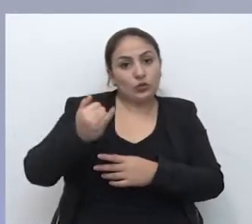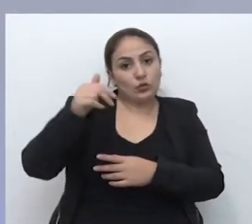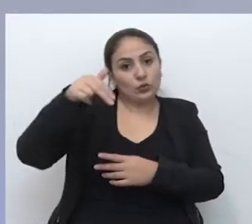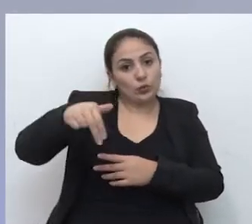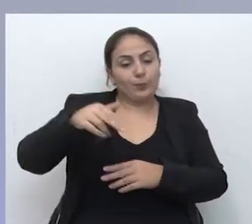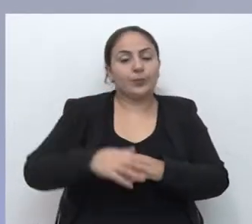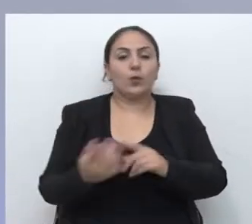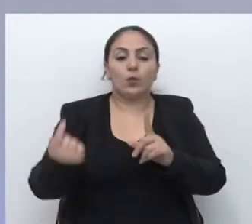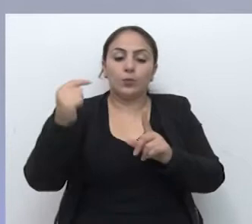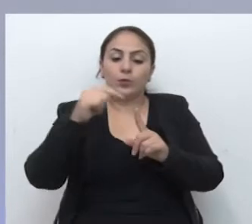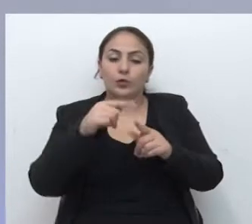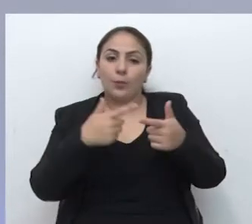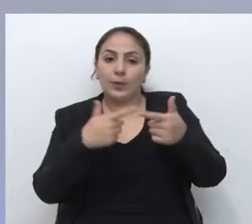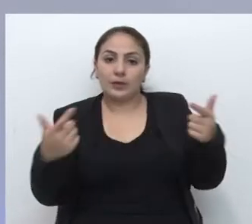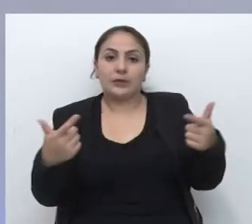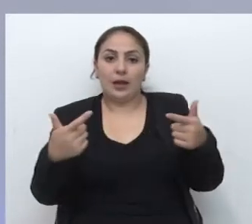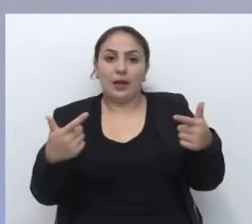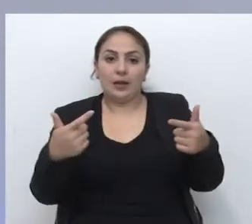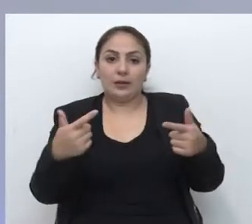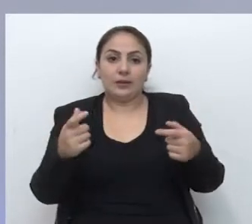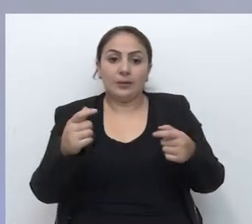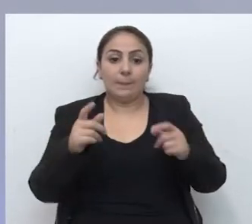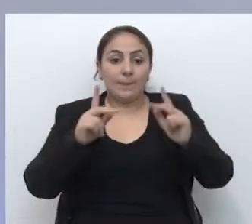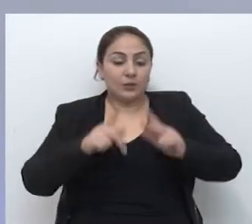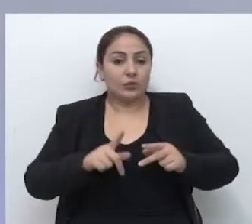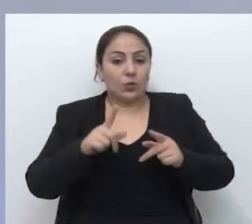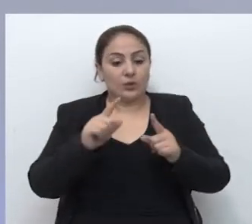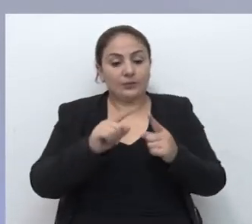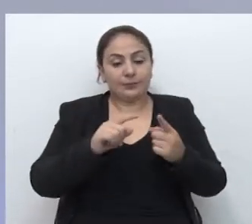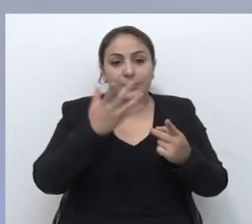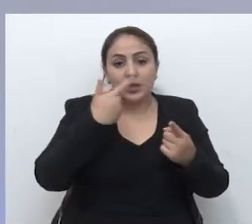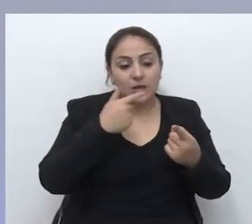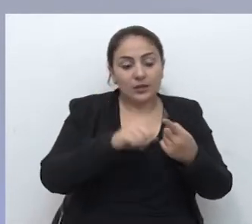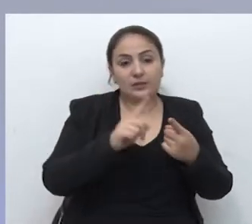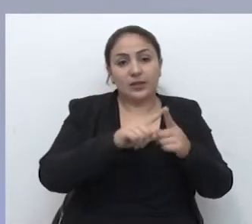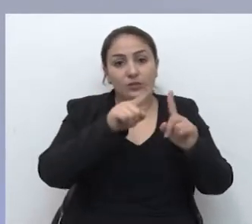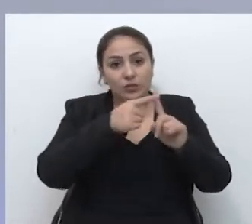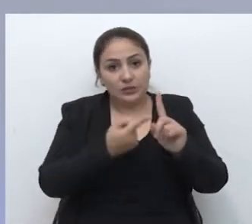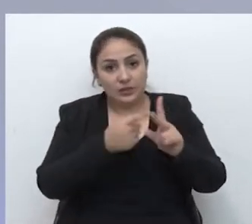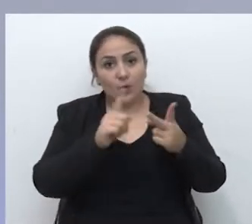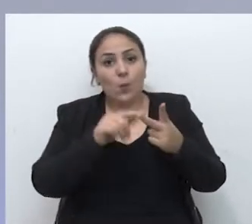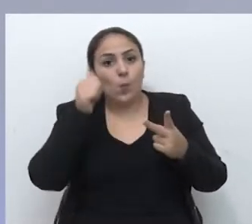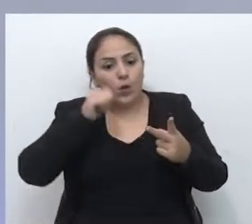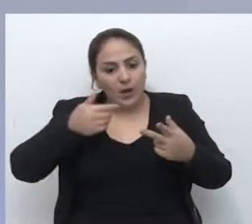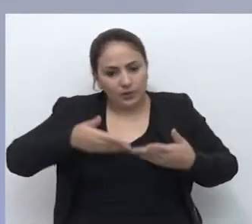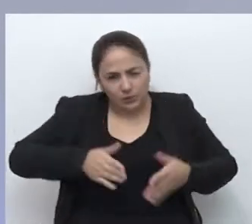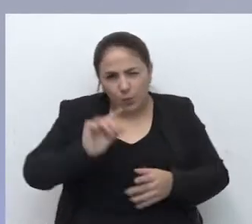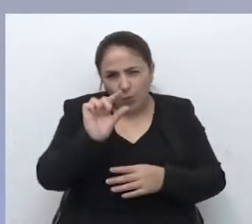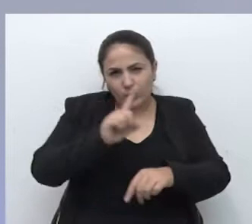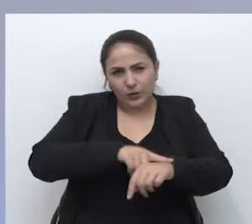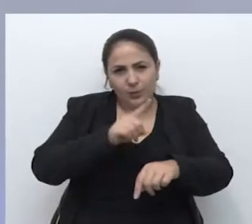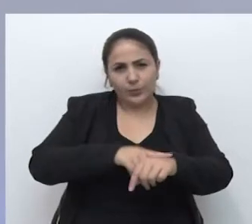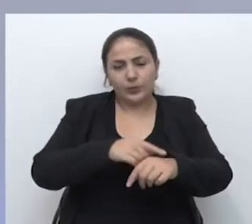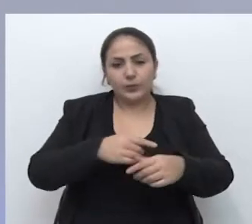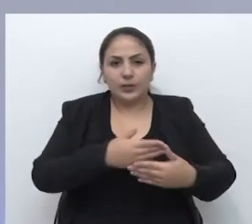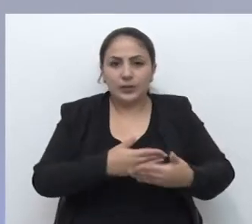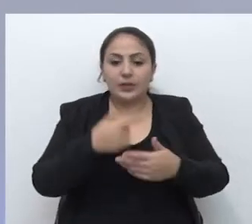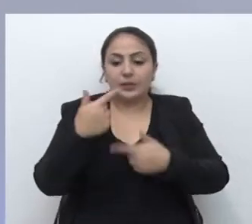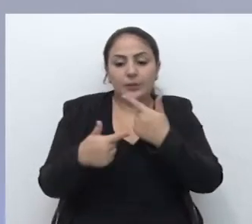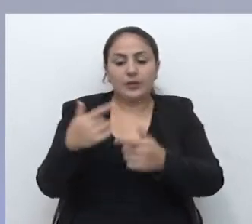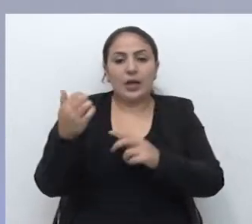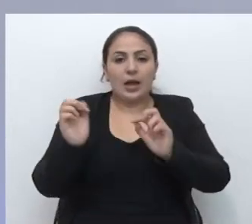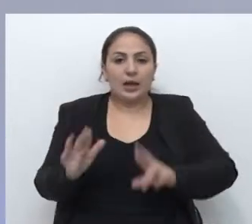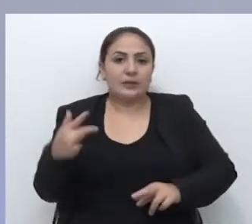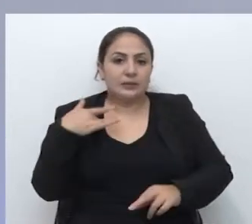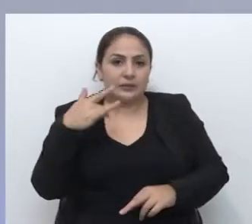A intenção é aumentar a cobertura para crianças, gestantes, puérperas e trabalhadores da área da saúde, que